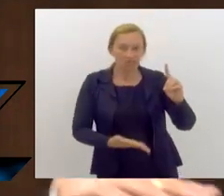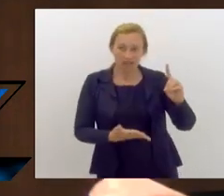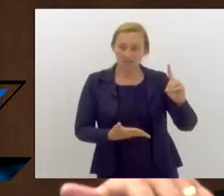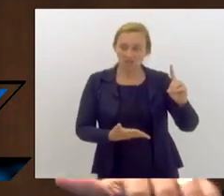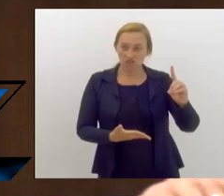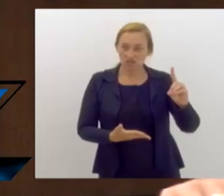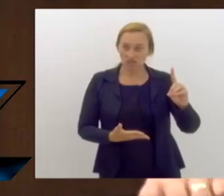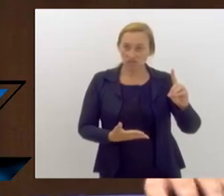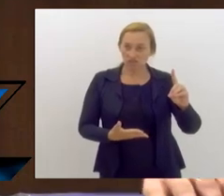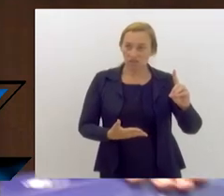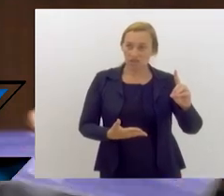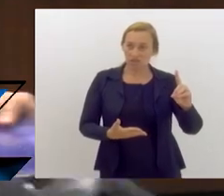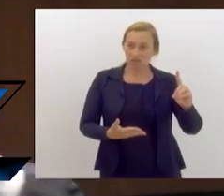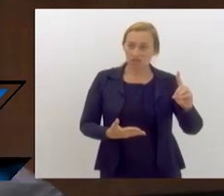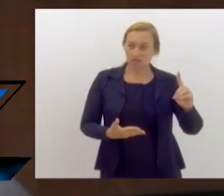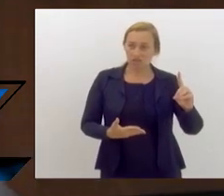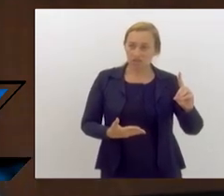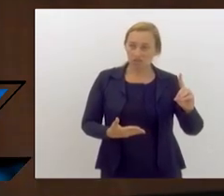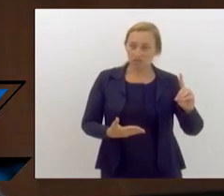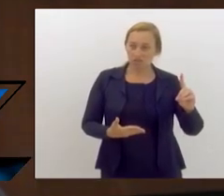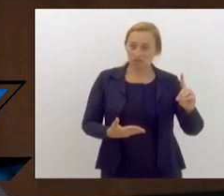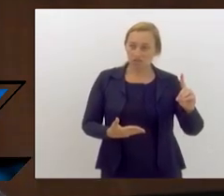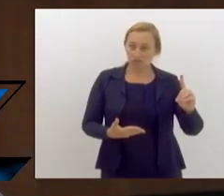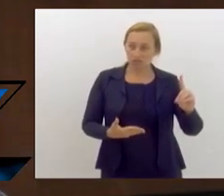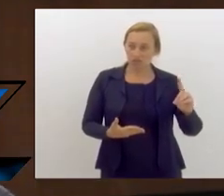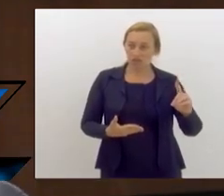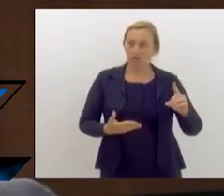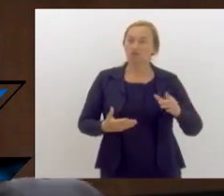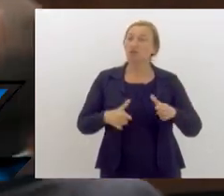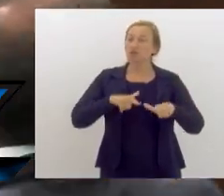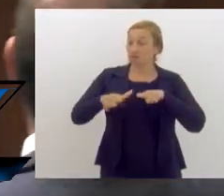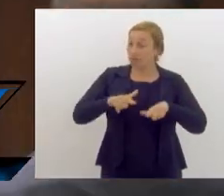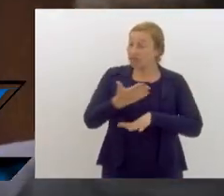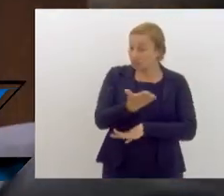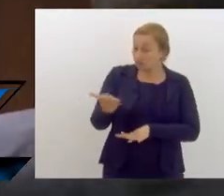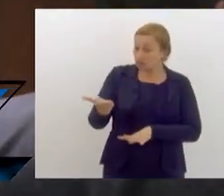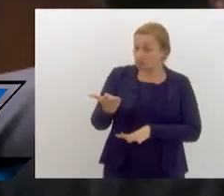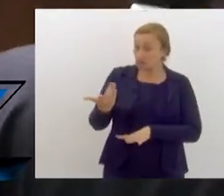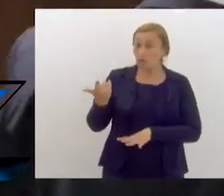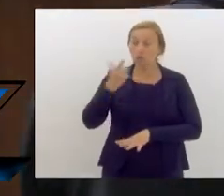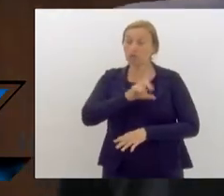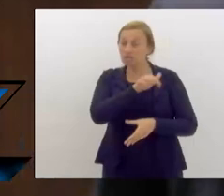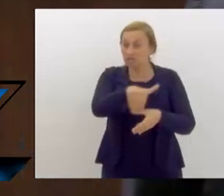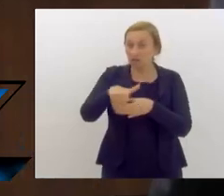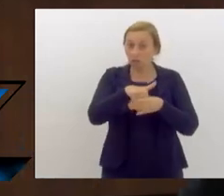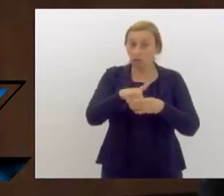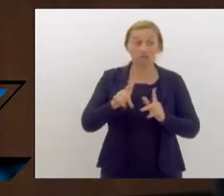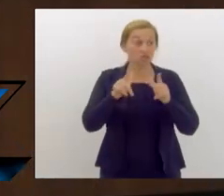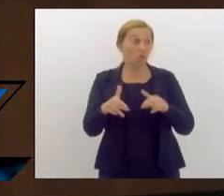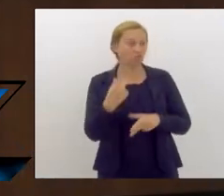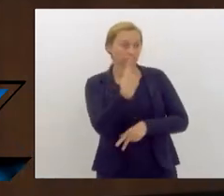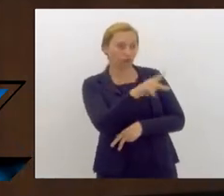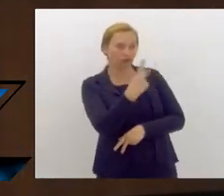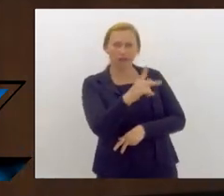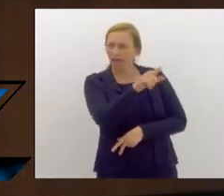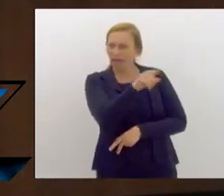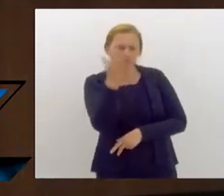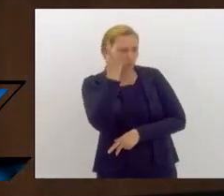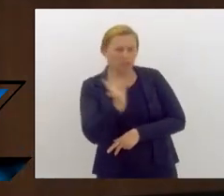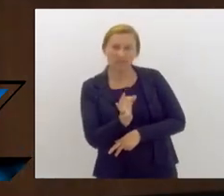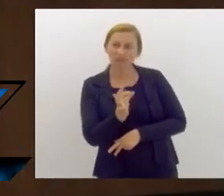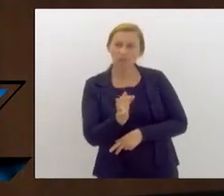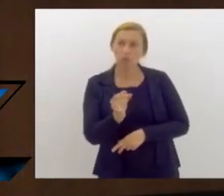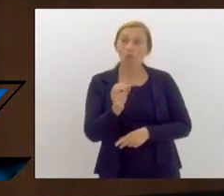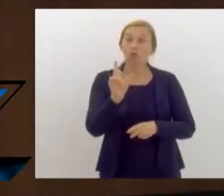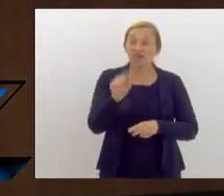é missão precipua prerrogativa do mandato de vossa excelência conquistado nas urnas tal qual deles que eles não entendem o que a democracia